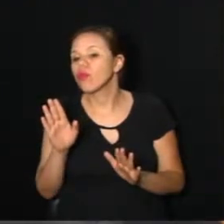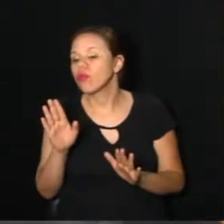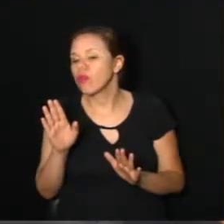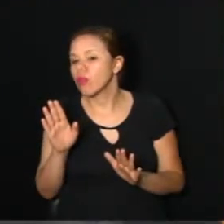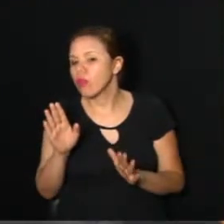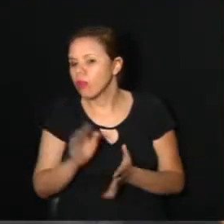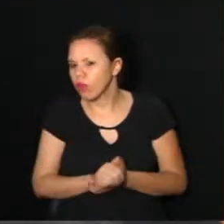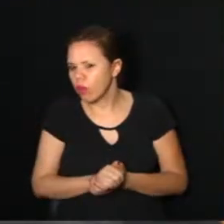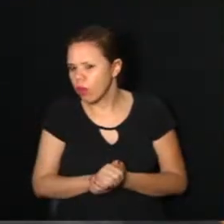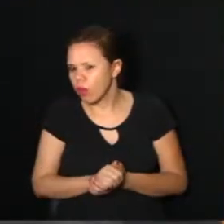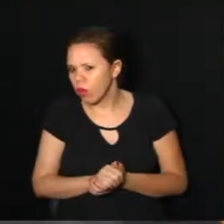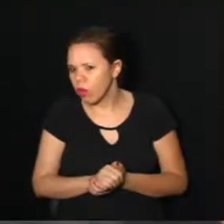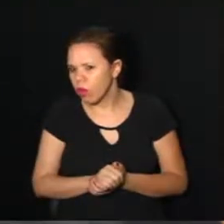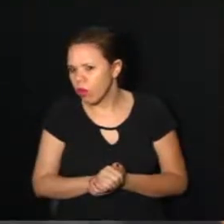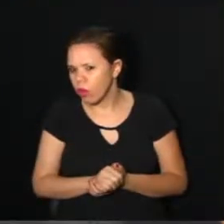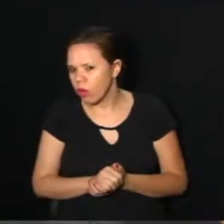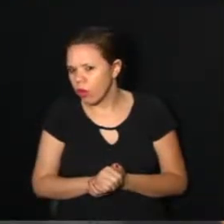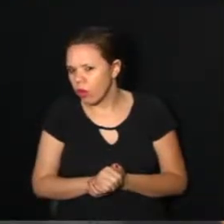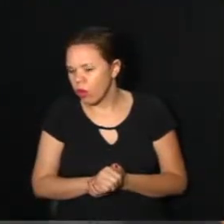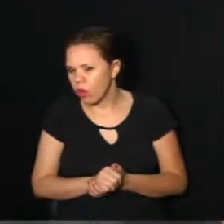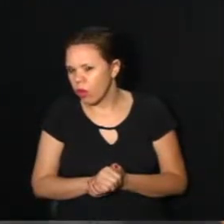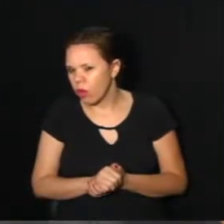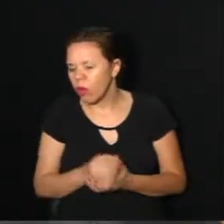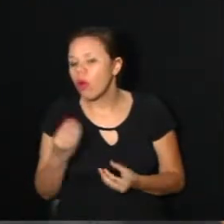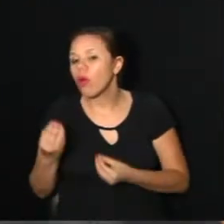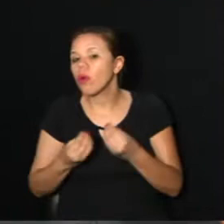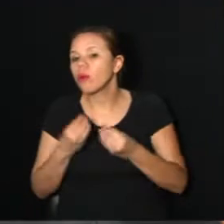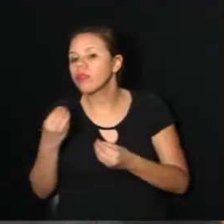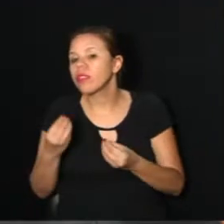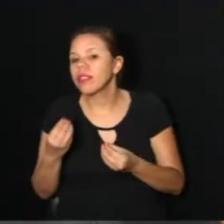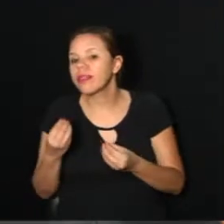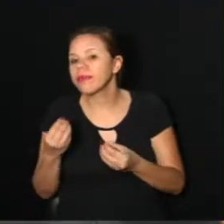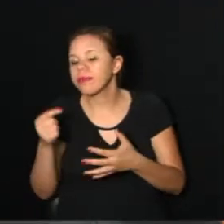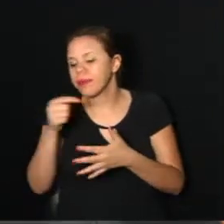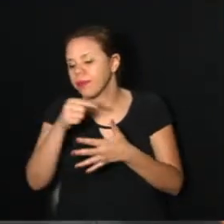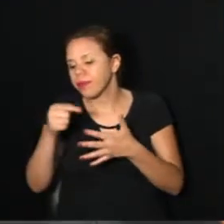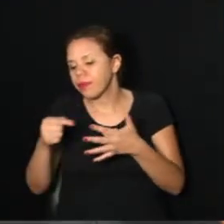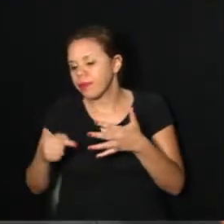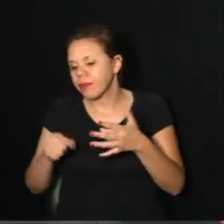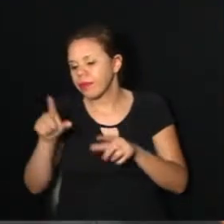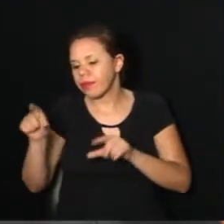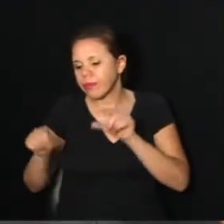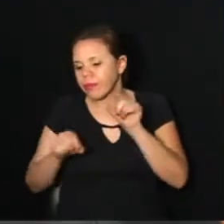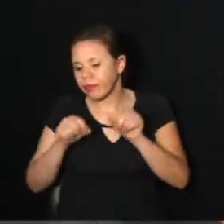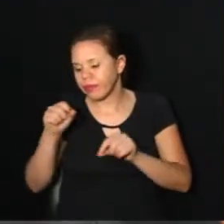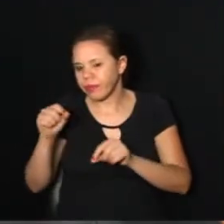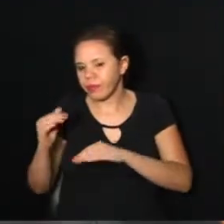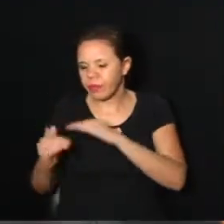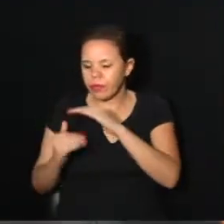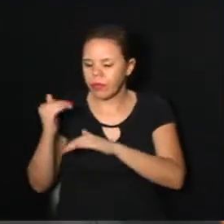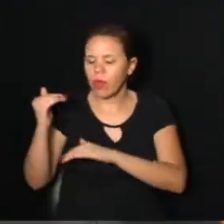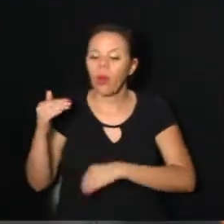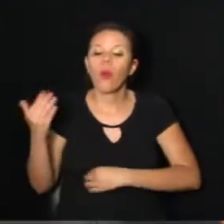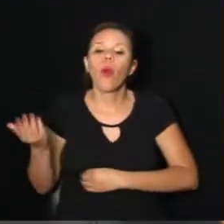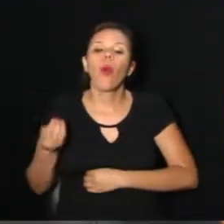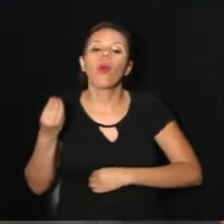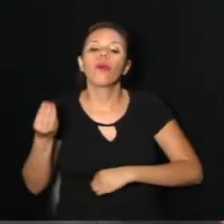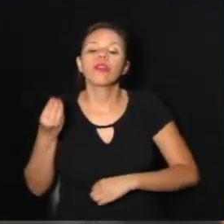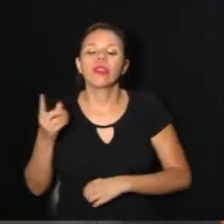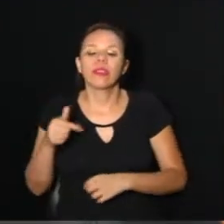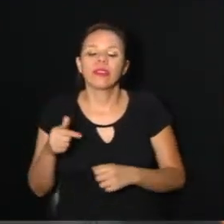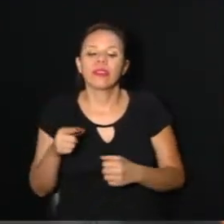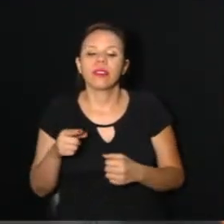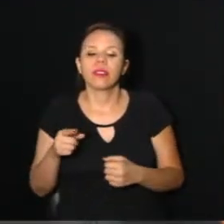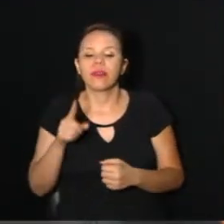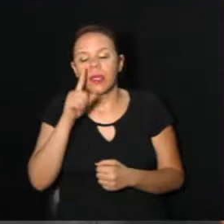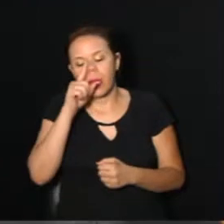é especificamente como que essa classificação, principalmente do baixo risco,